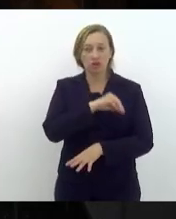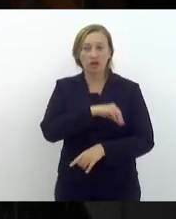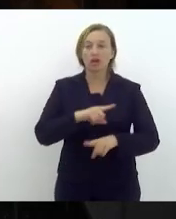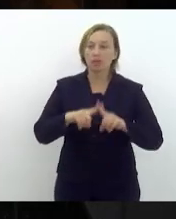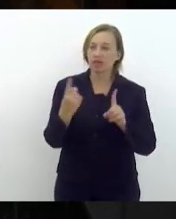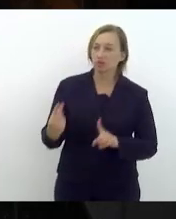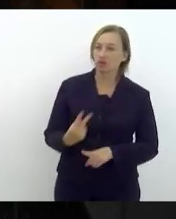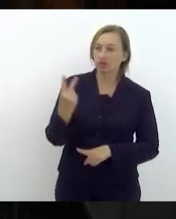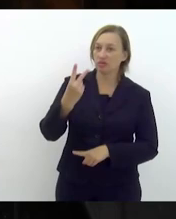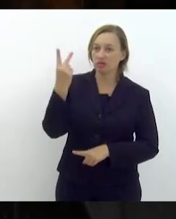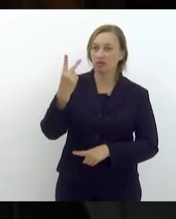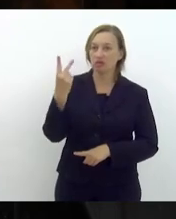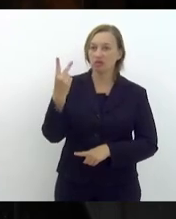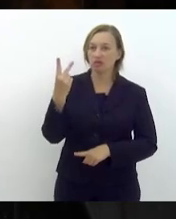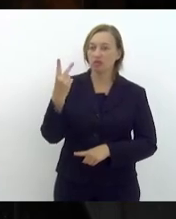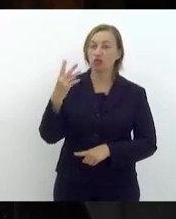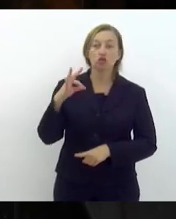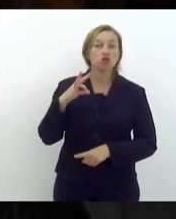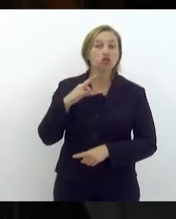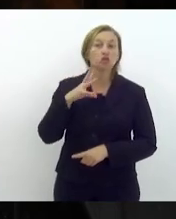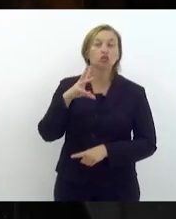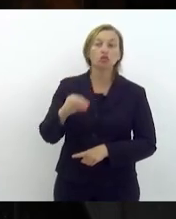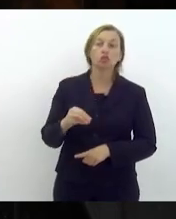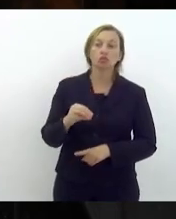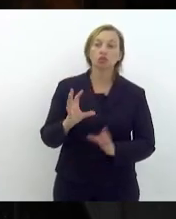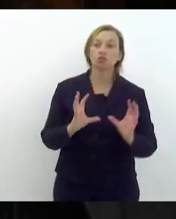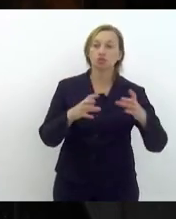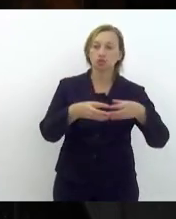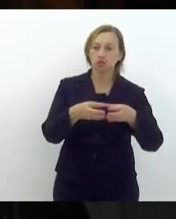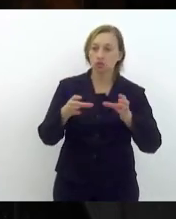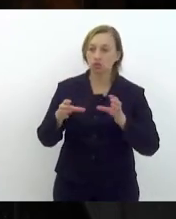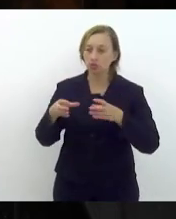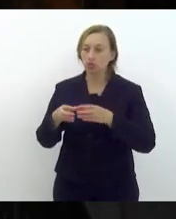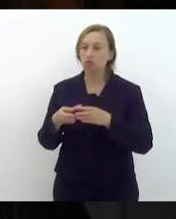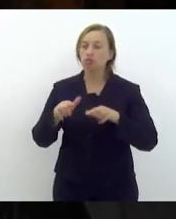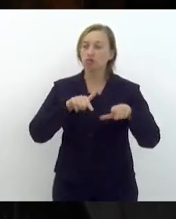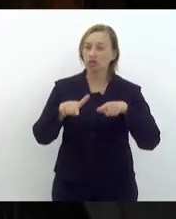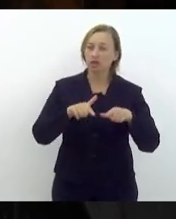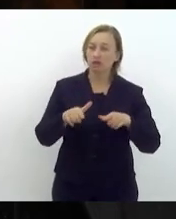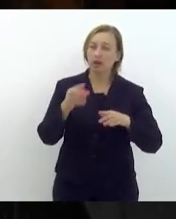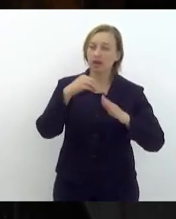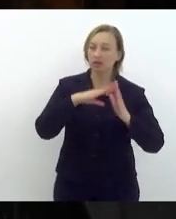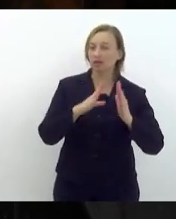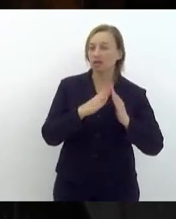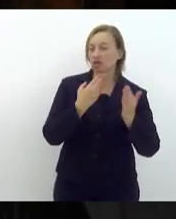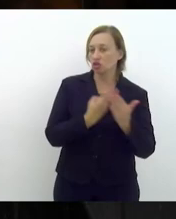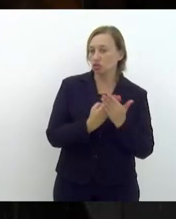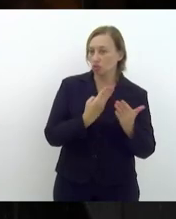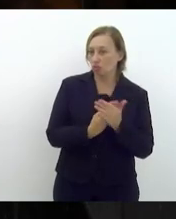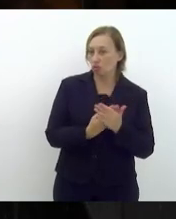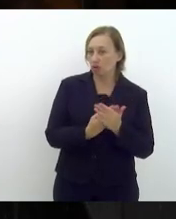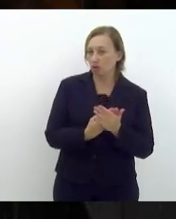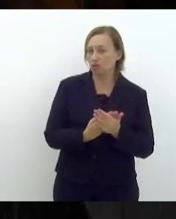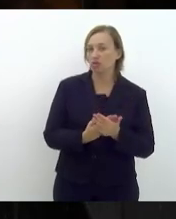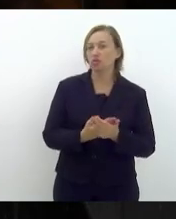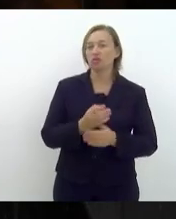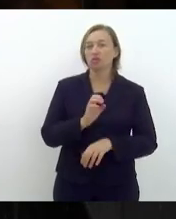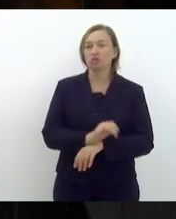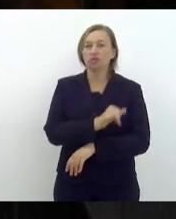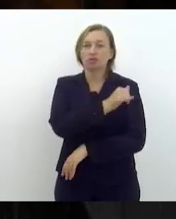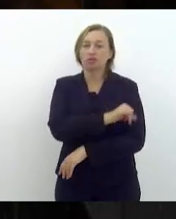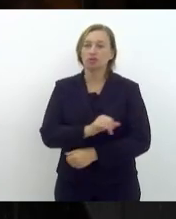pela valorização de todas as categorias que compreendem a educação no estado do Rio de Janeiro